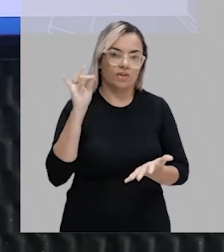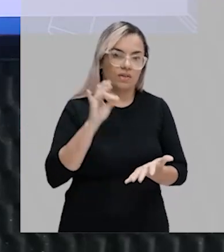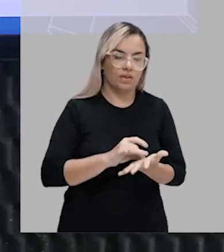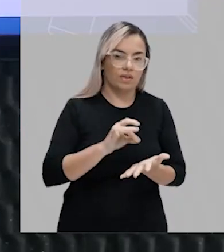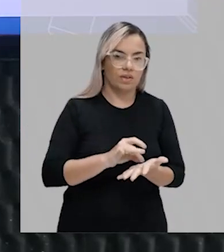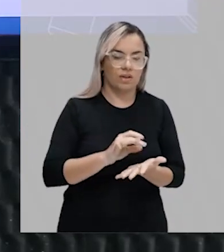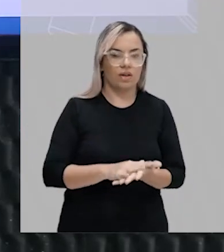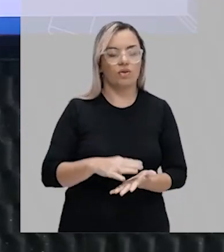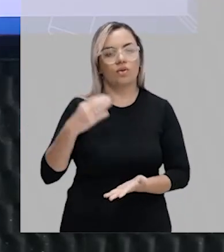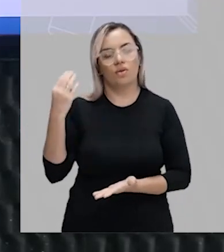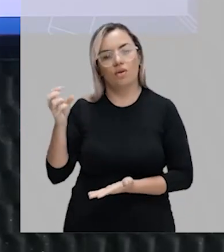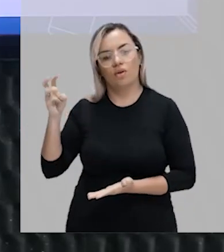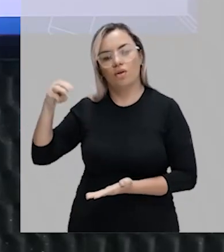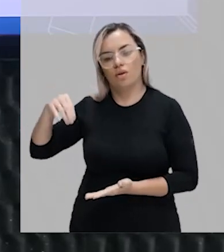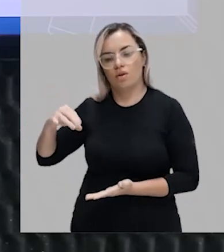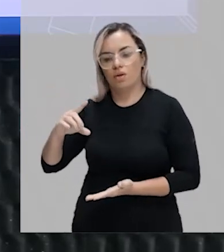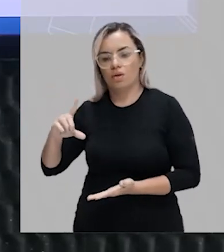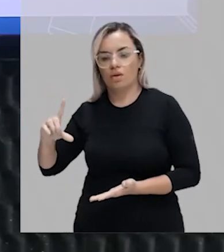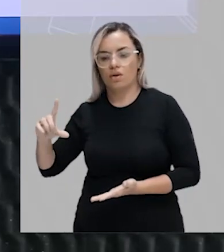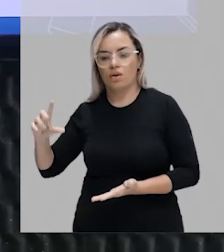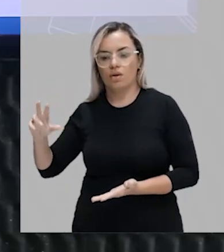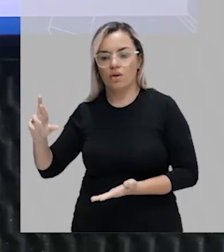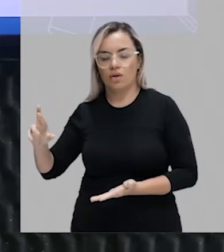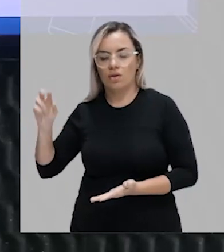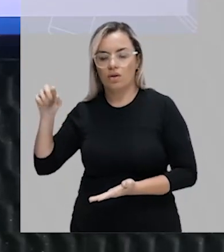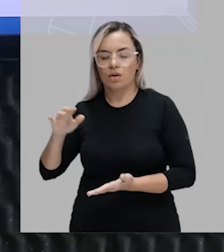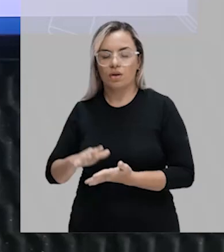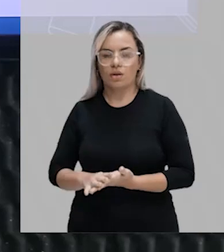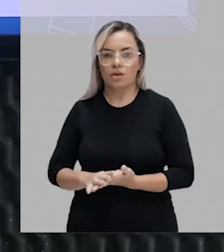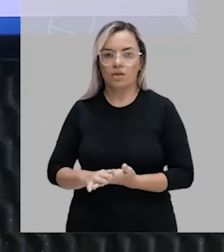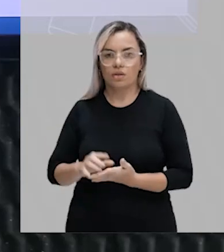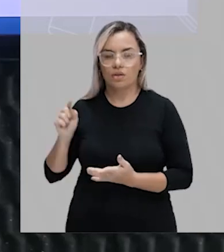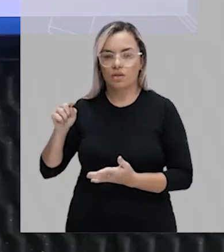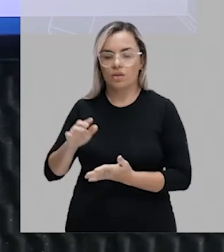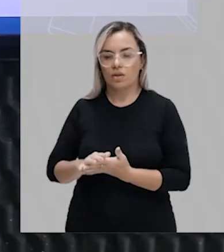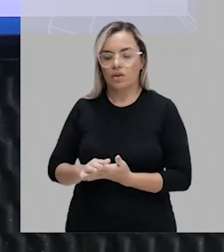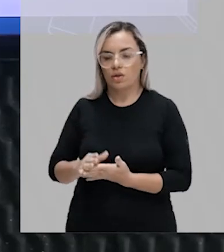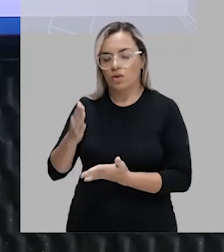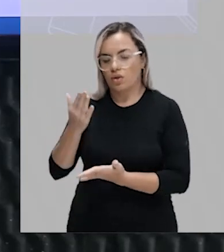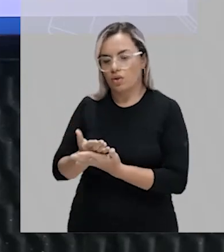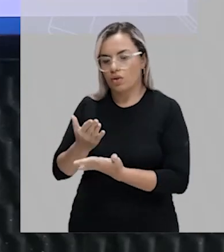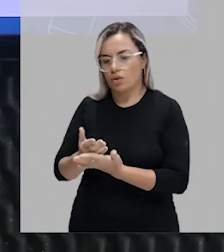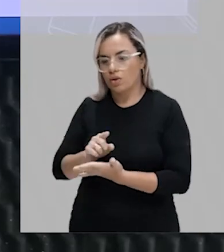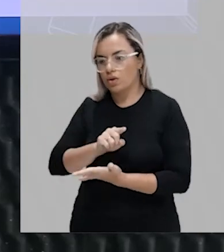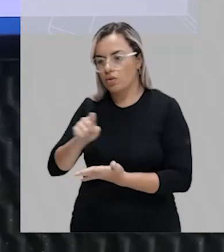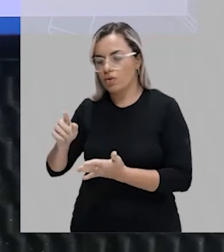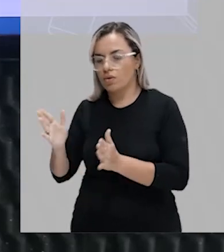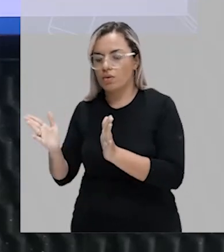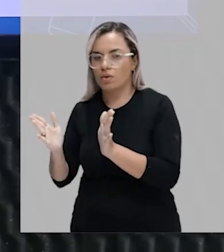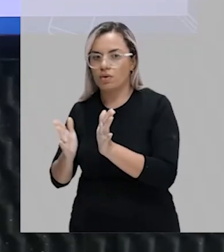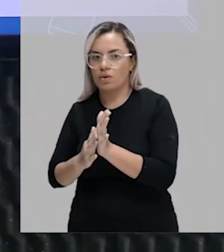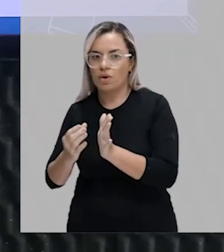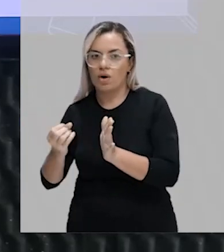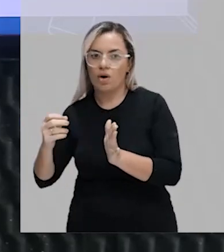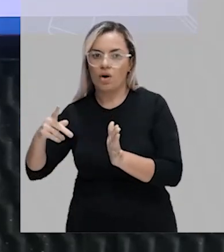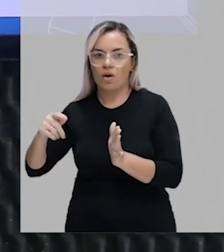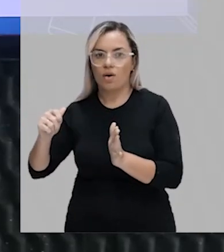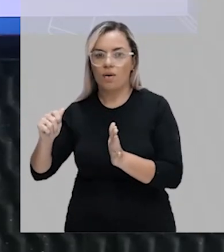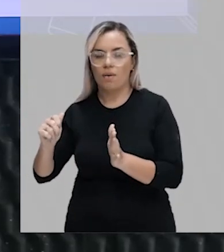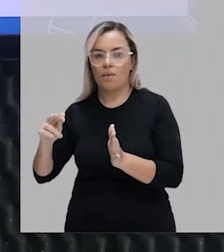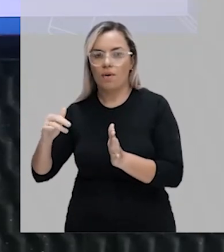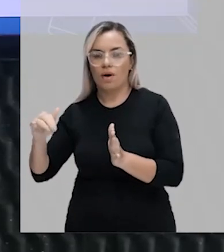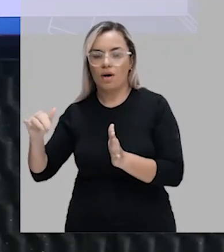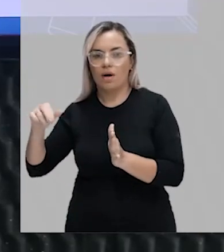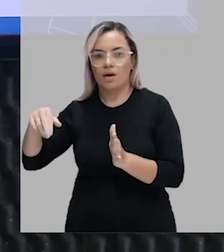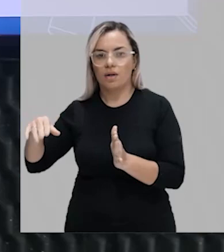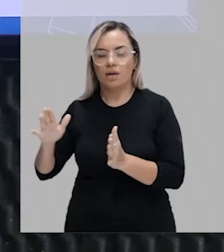teoria que foi proposta por Oparin, tá? Oparin e Haldane. Esses dois cientistas eles formularam